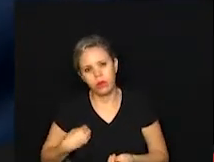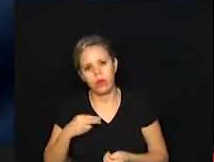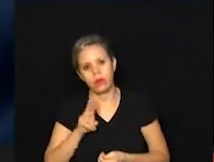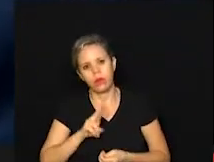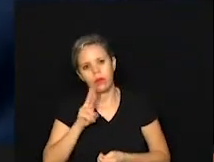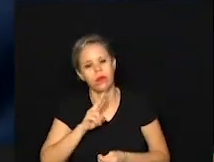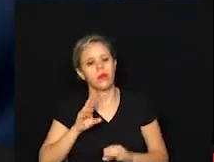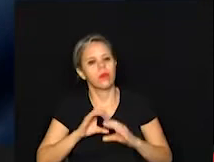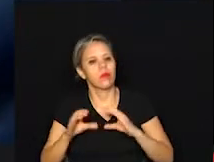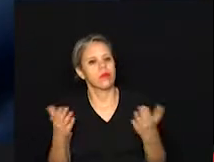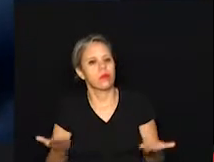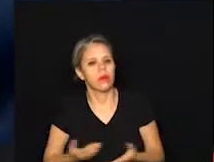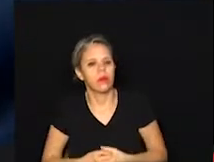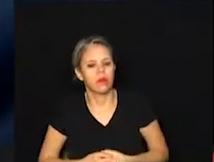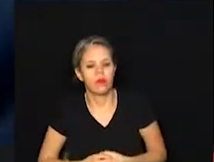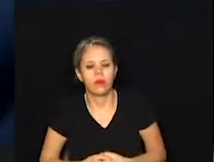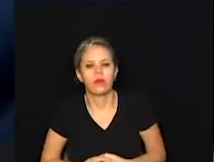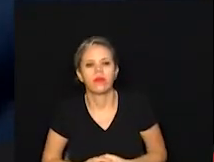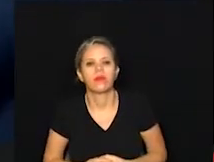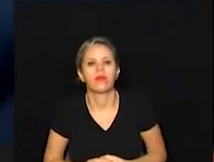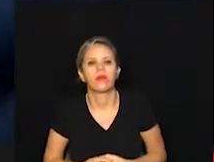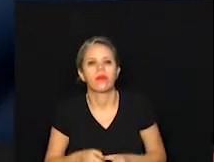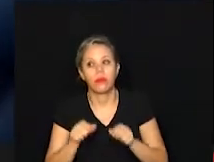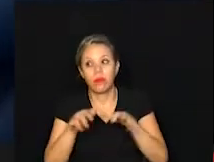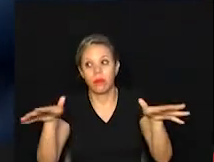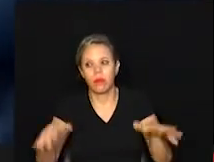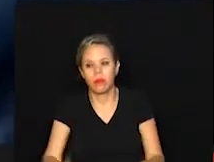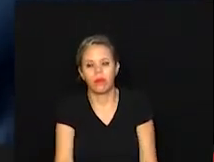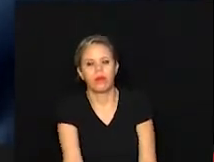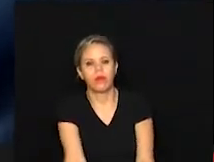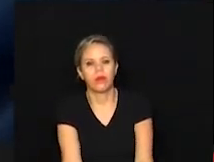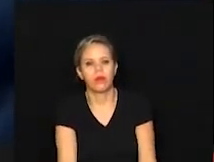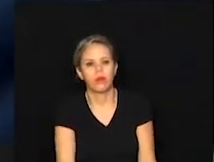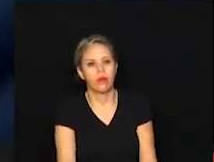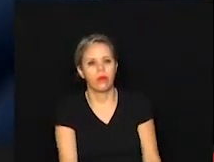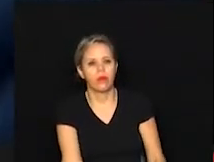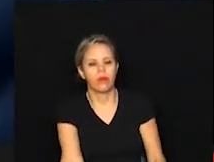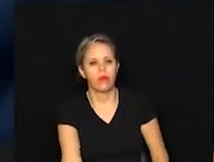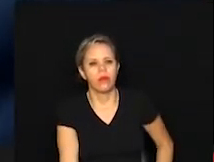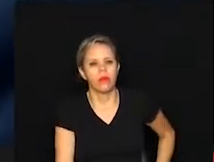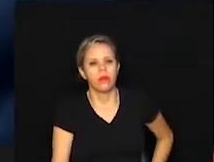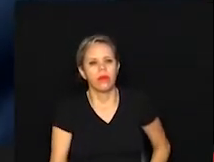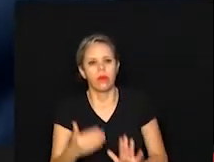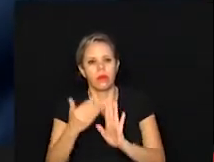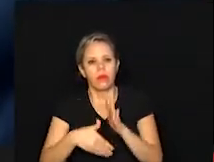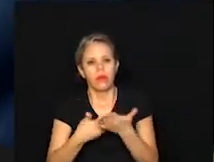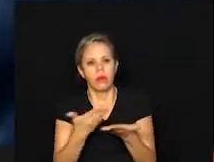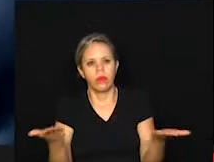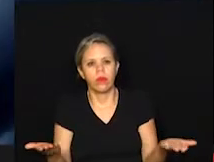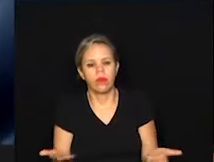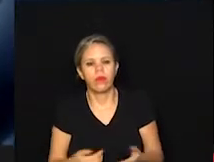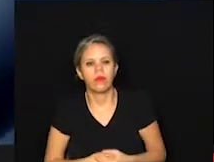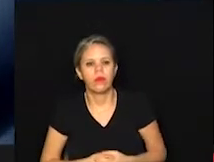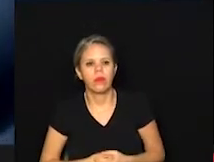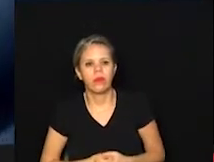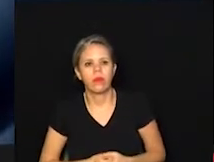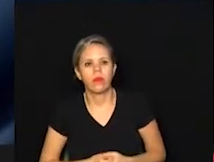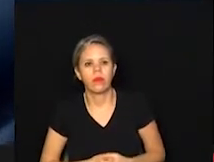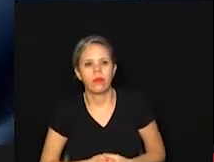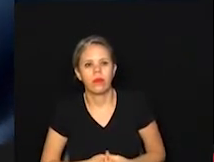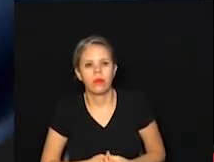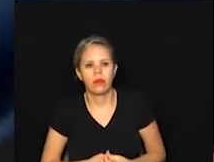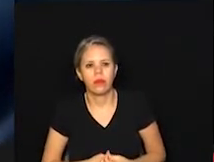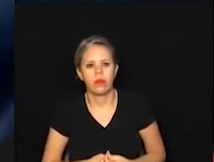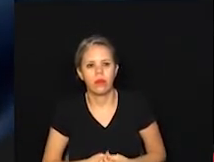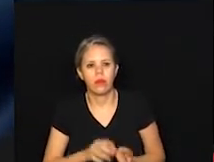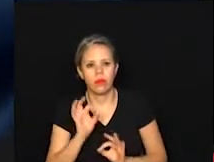canais hoje de massificação, e a prova disso, nobres e nobras, é o nosso